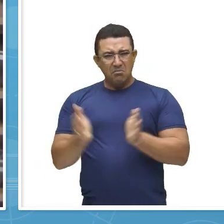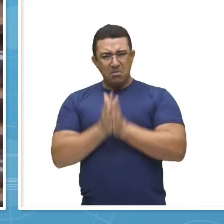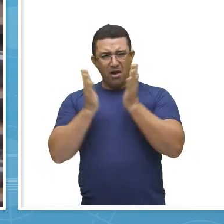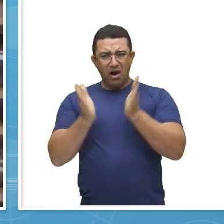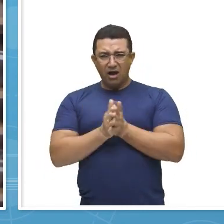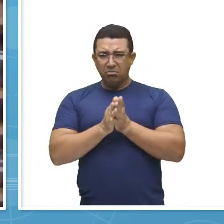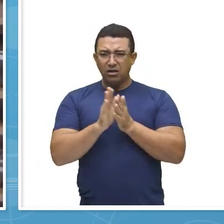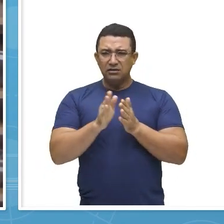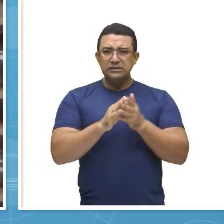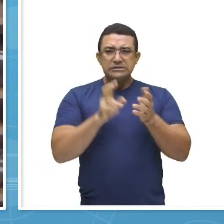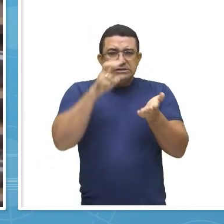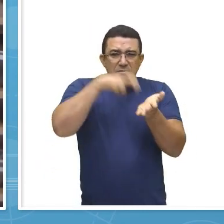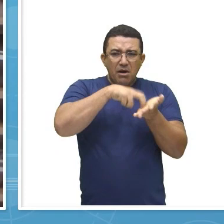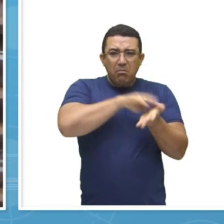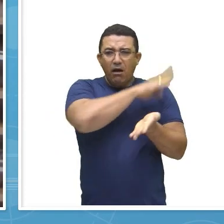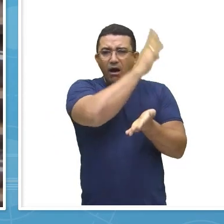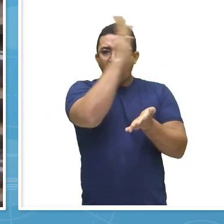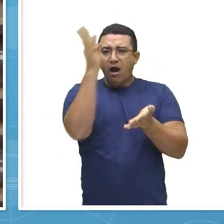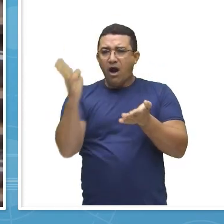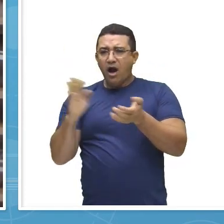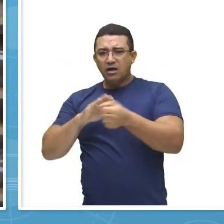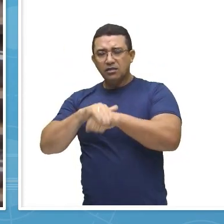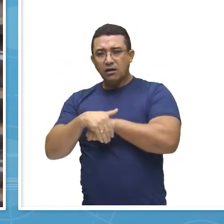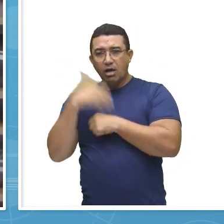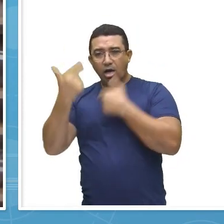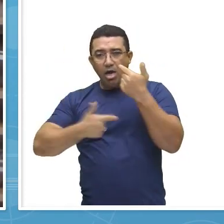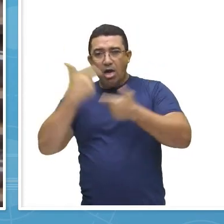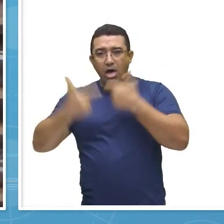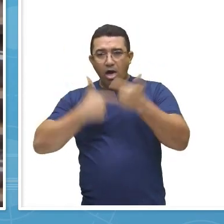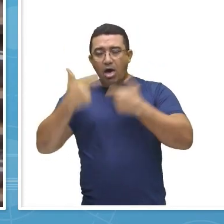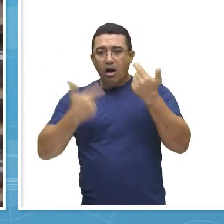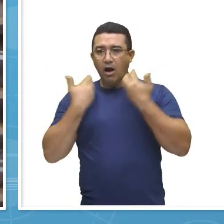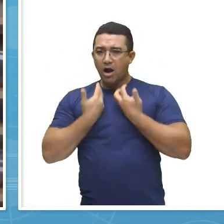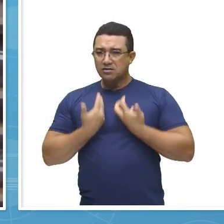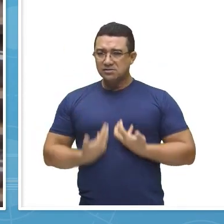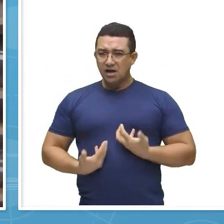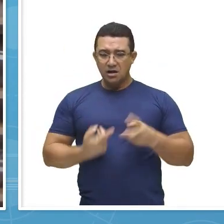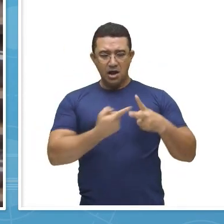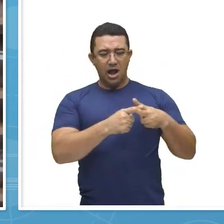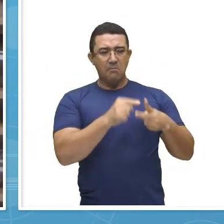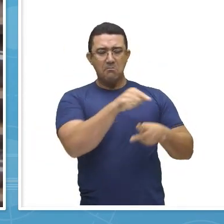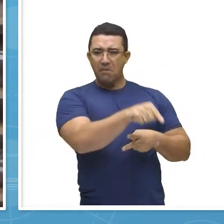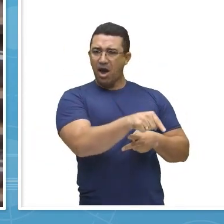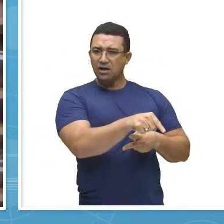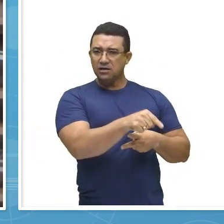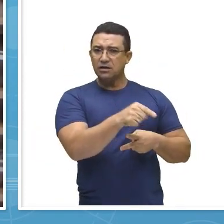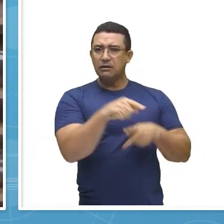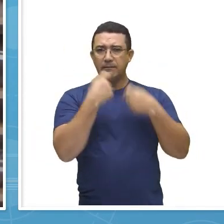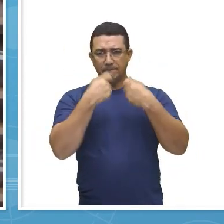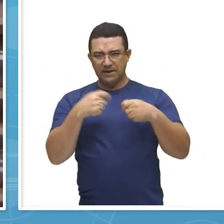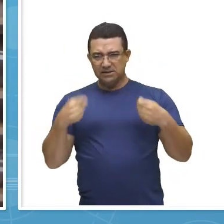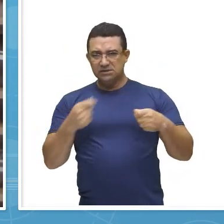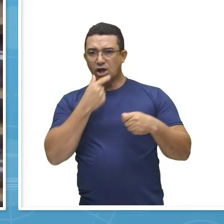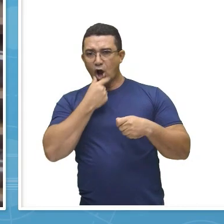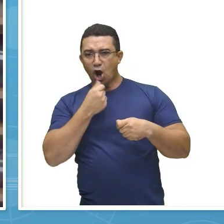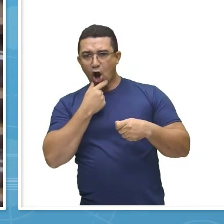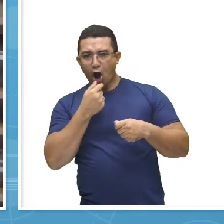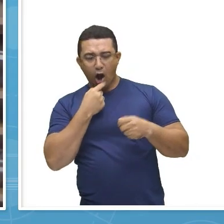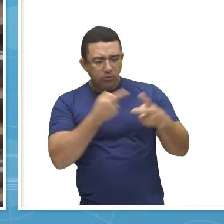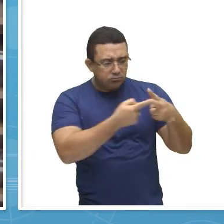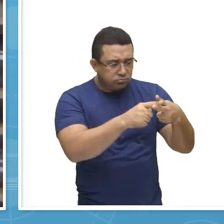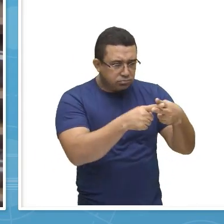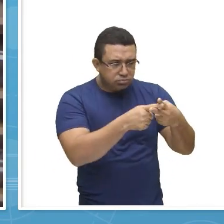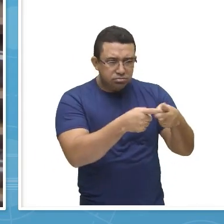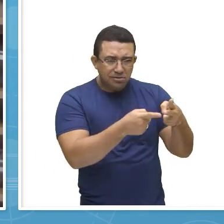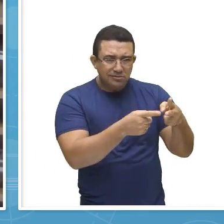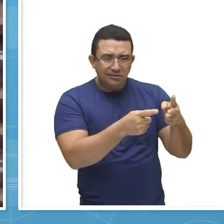noite, mal tenho tempo para dormir e a máquina está aqui. Ela precisa de mim porque as máquinas precisavam do homem para que elas